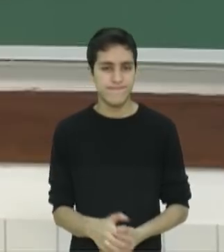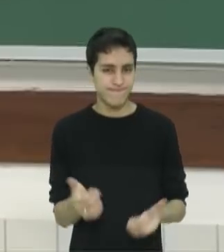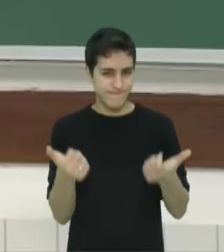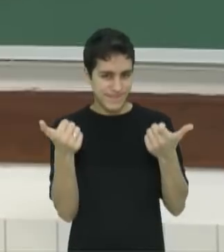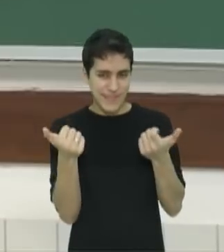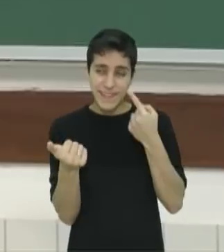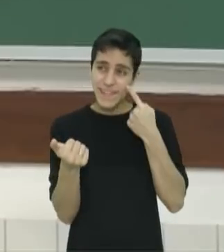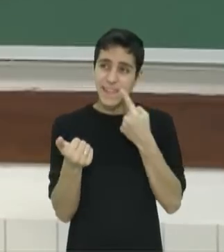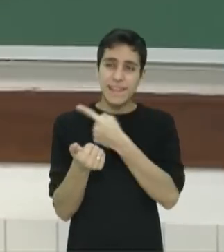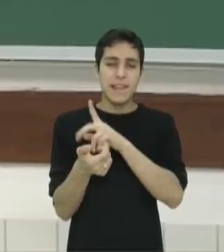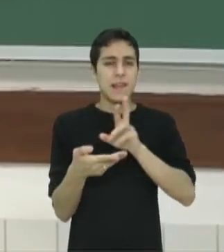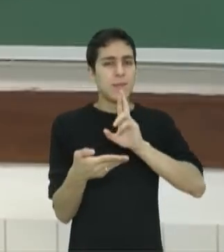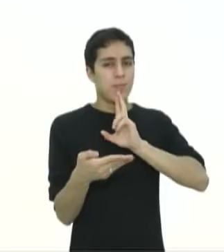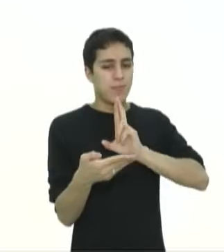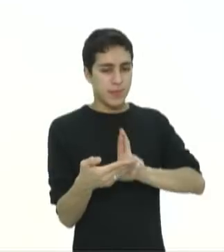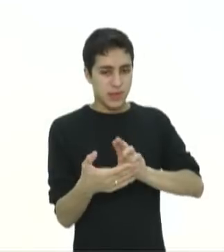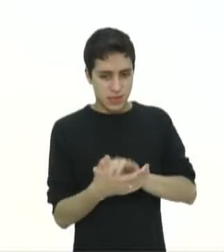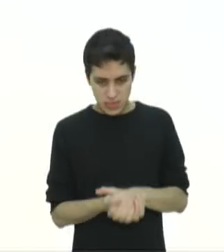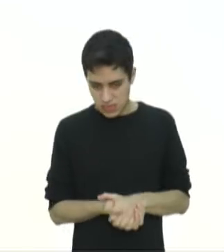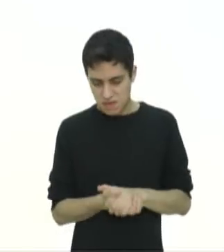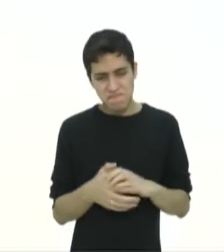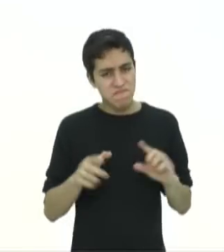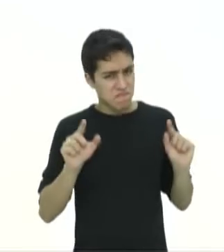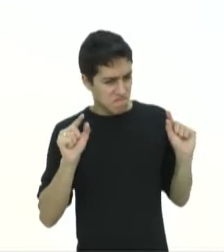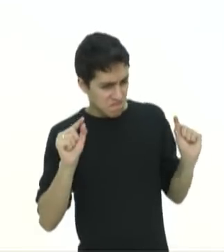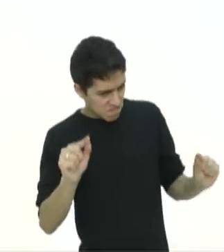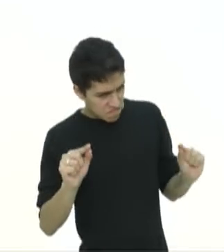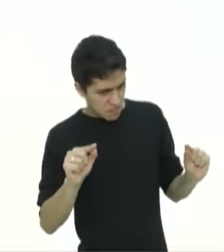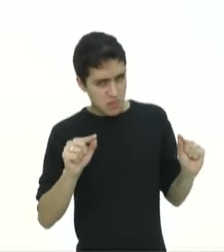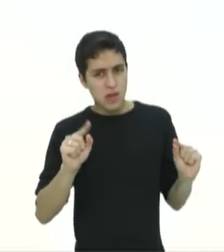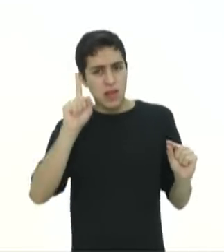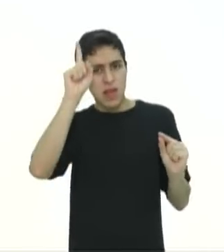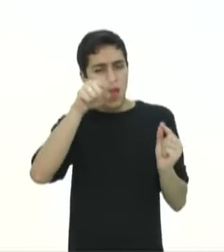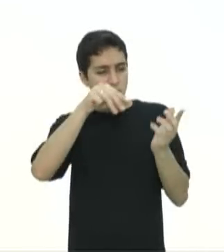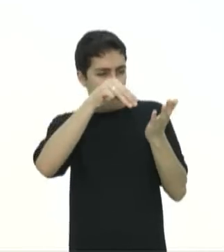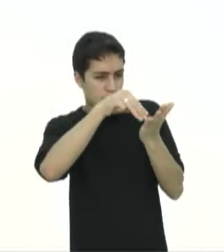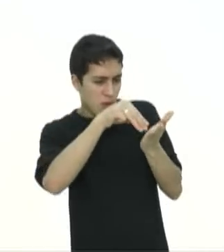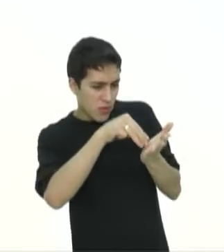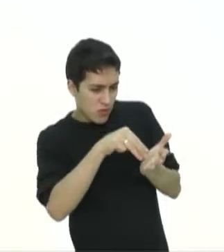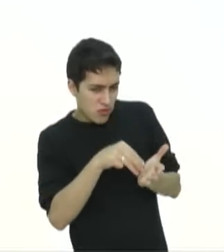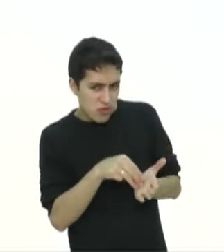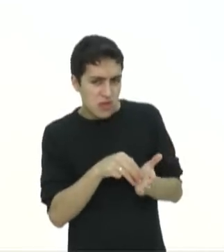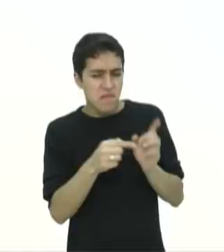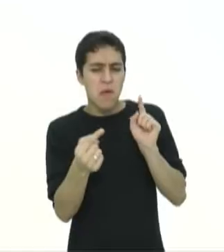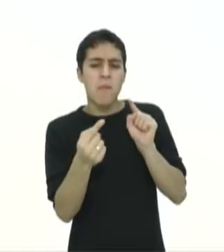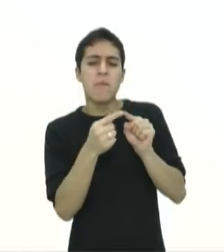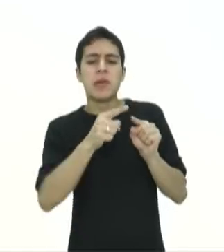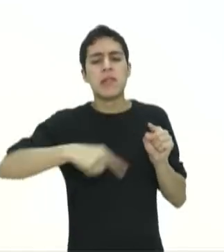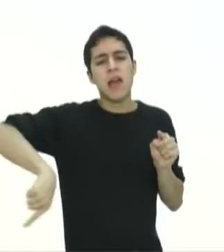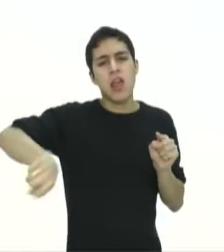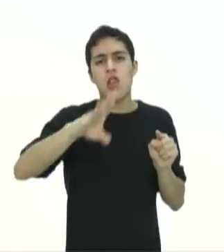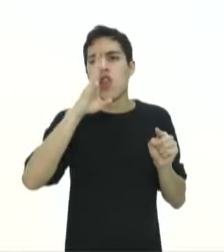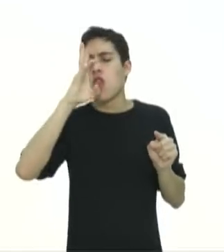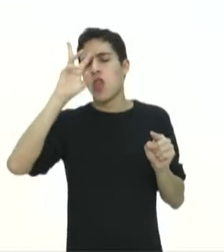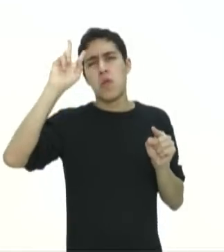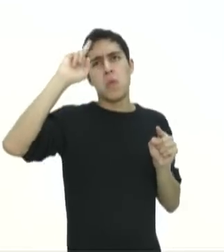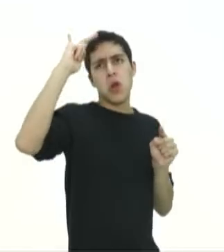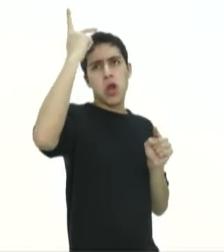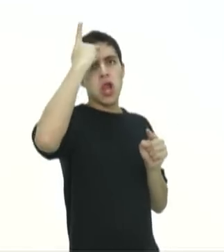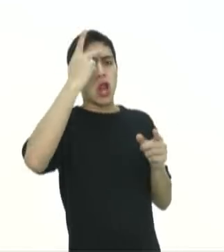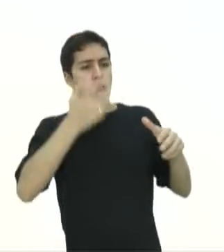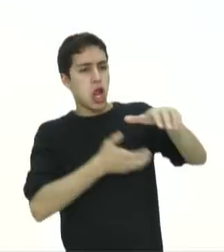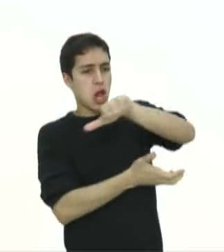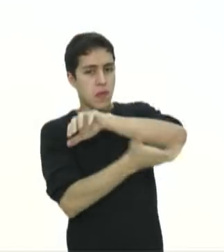Vamos ver a resposta? Podem ser considerados os seguintes motivos para a revolta de Bicaba. Então, presta atenção. Os maus tratos